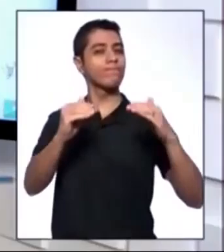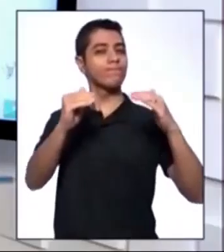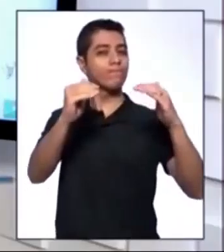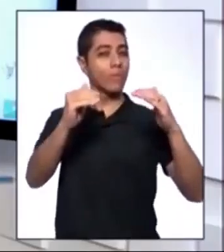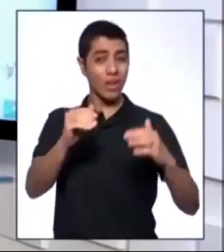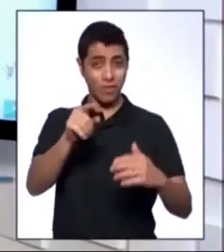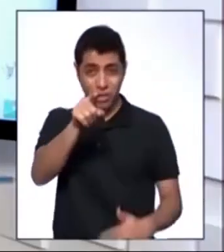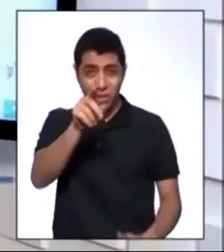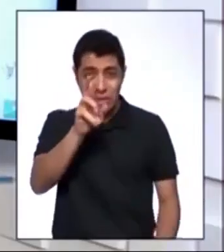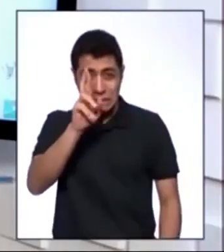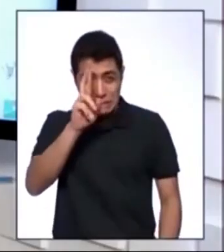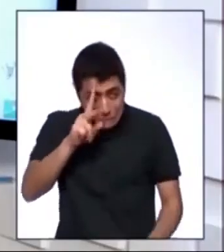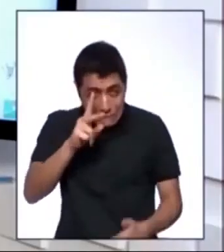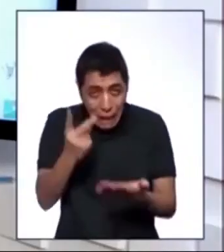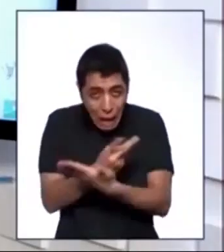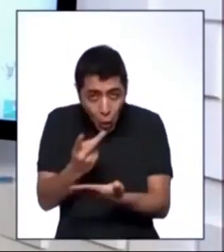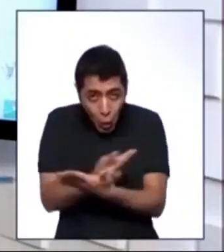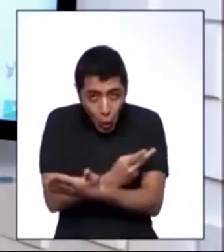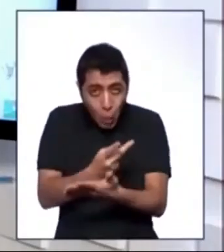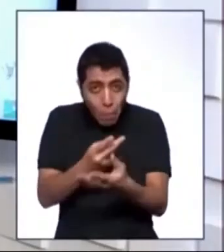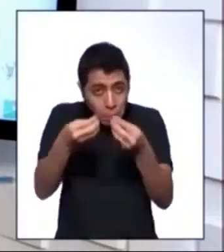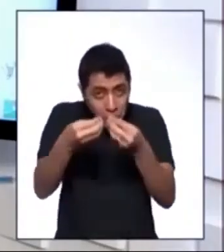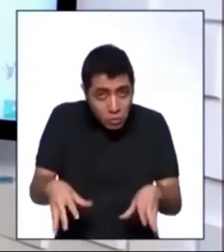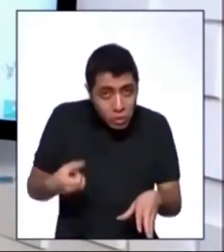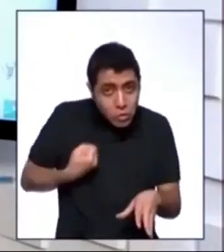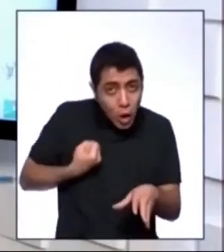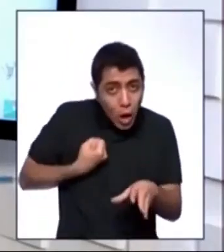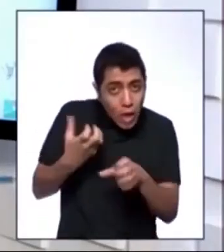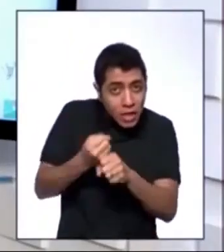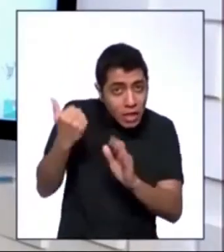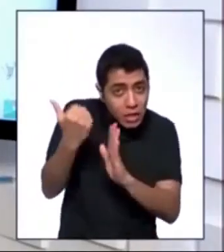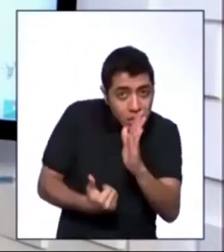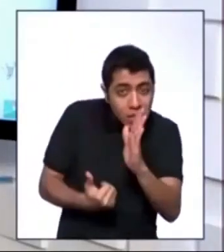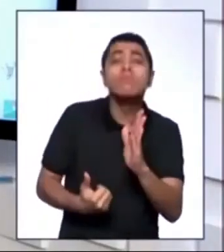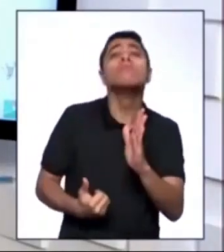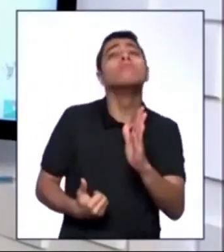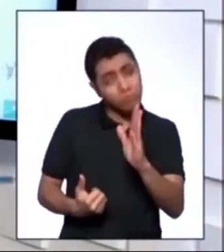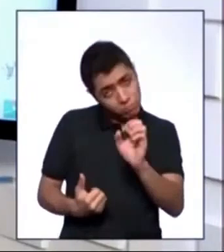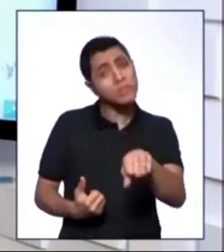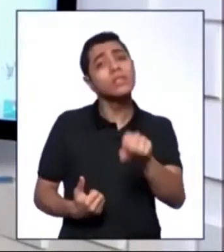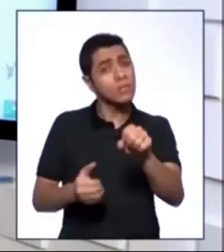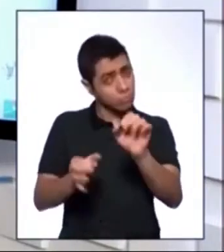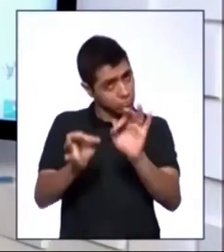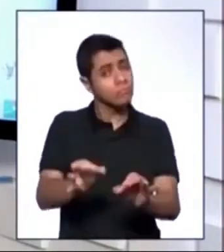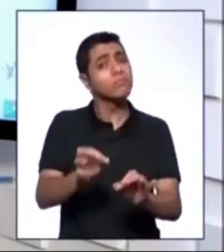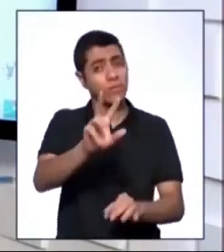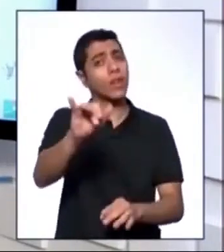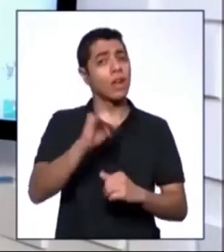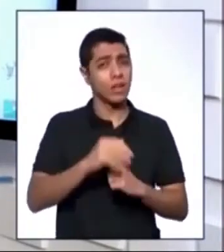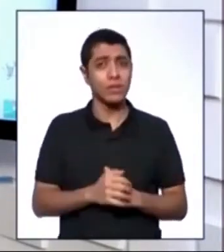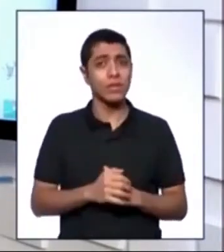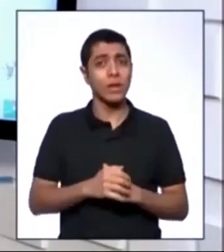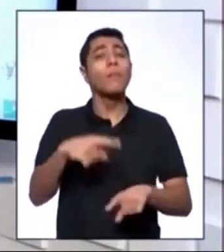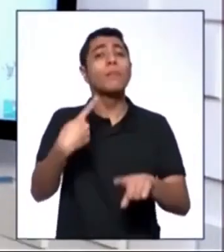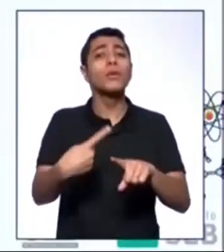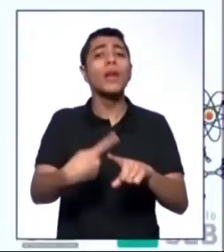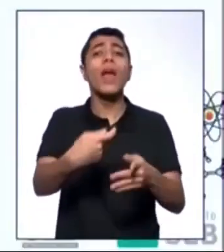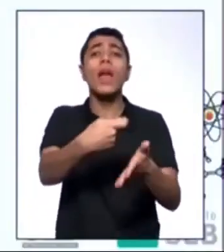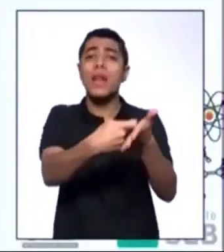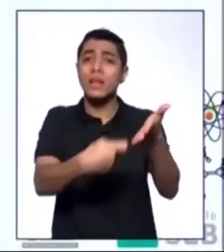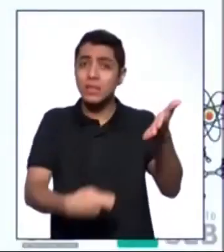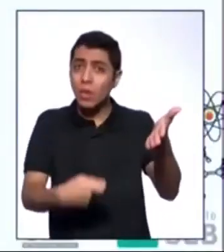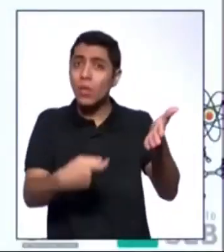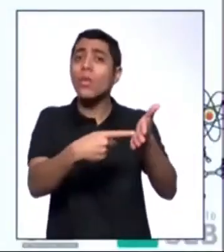1, ela é a competência que na redação valoriza o uso da norma culta. Então,